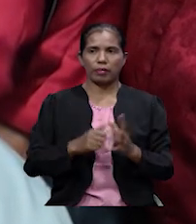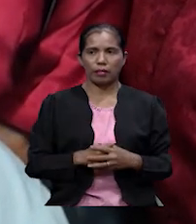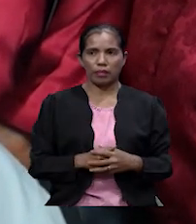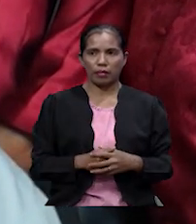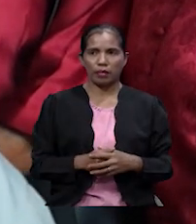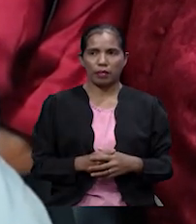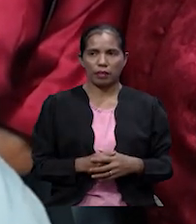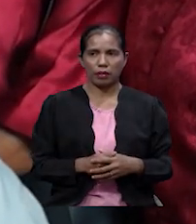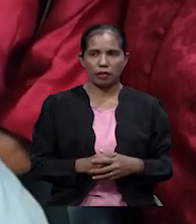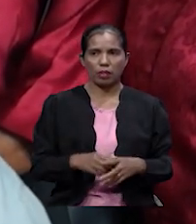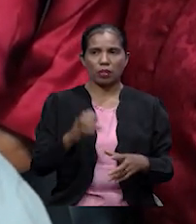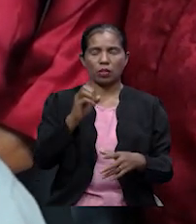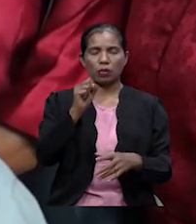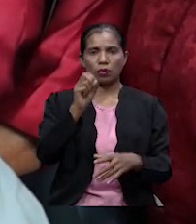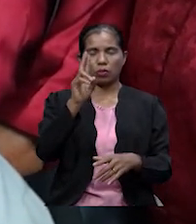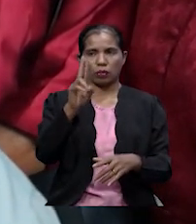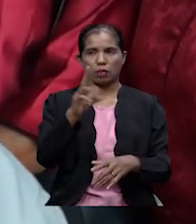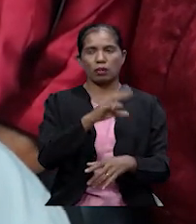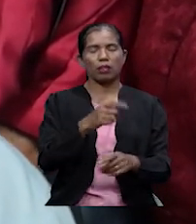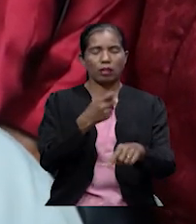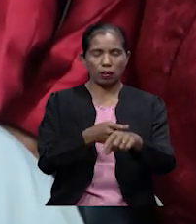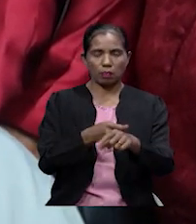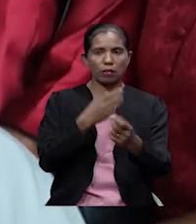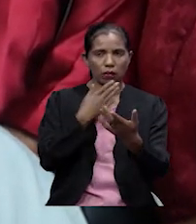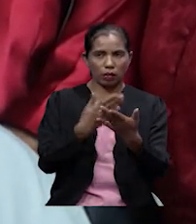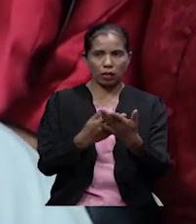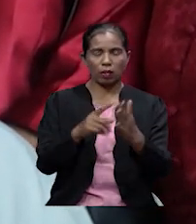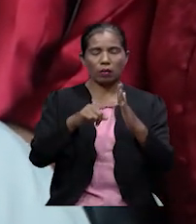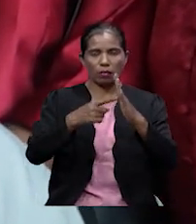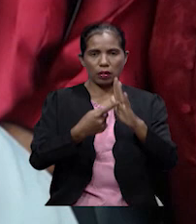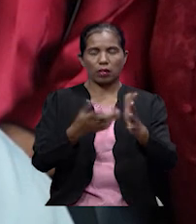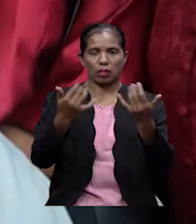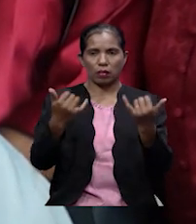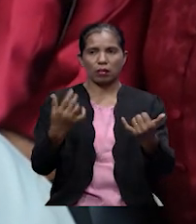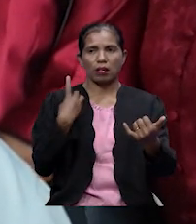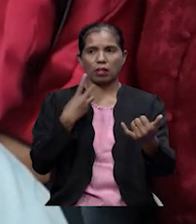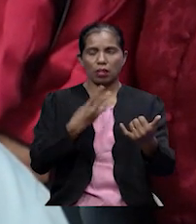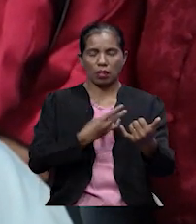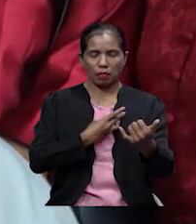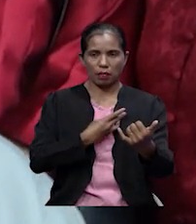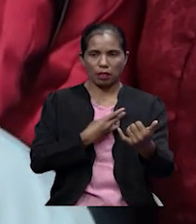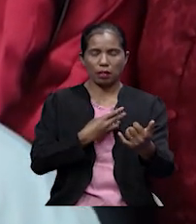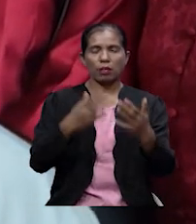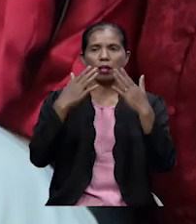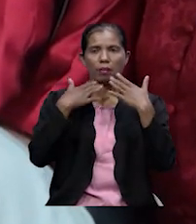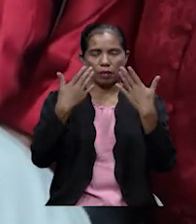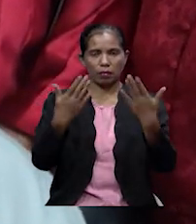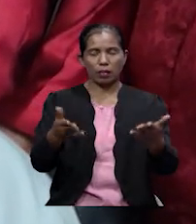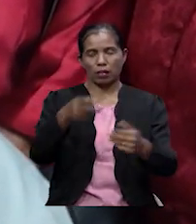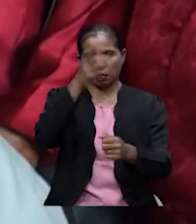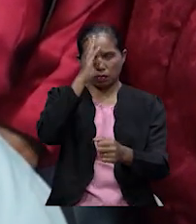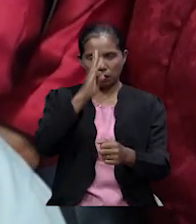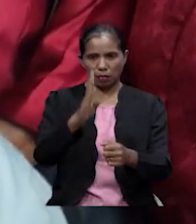bai nare ko su nare kantong momento dia kita mos atu hahu fila ker so si amnia un ko de agradece ba maroma